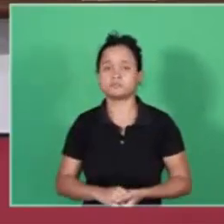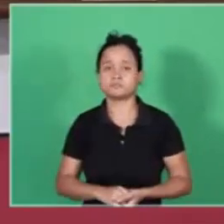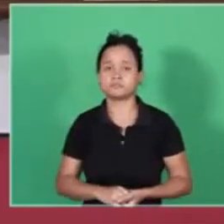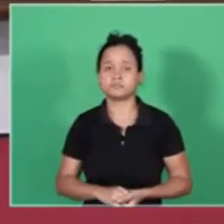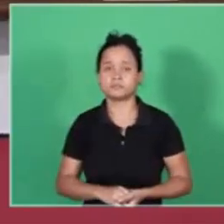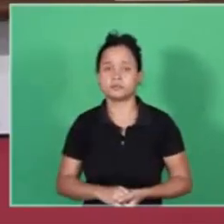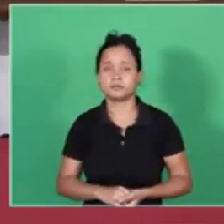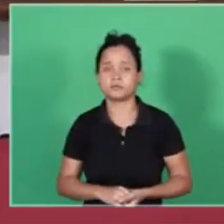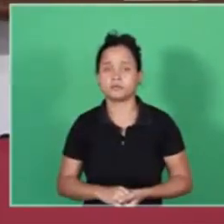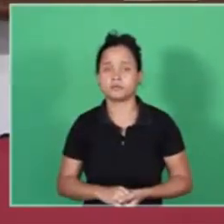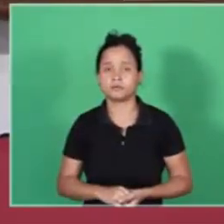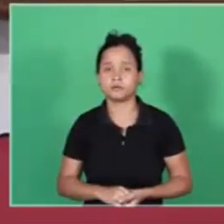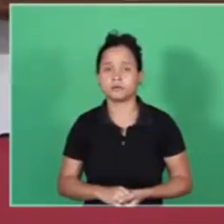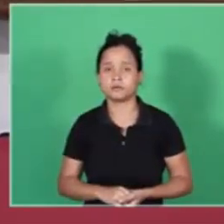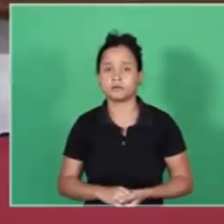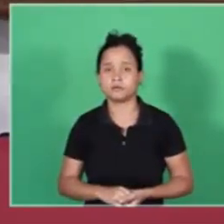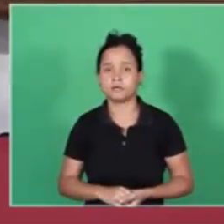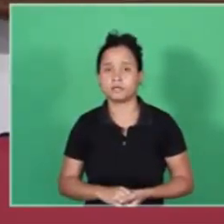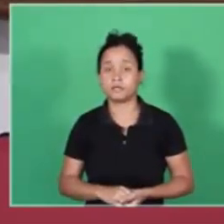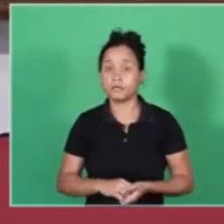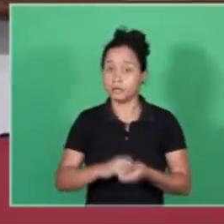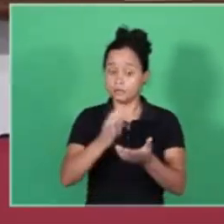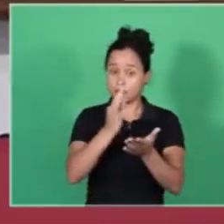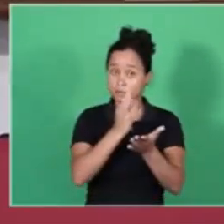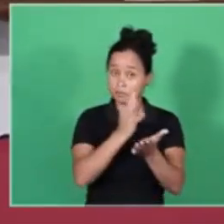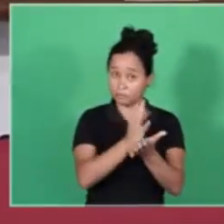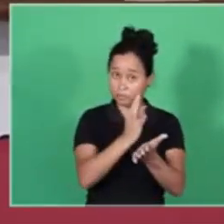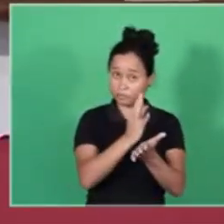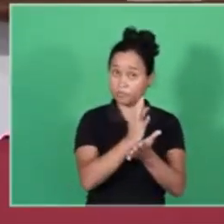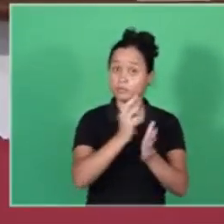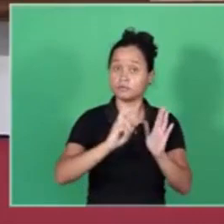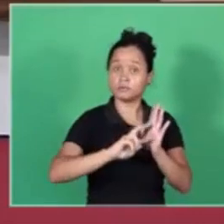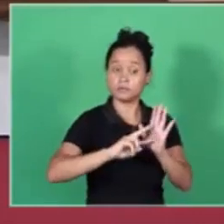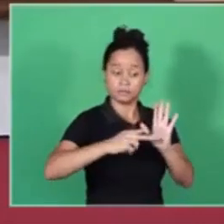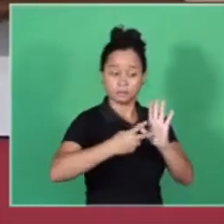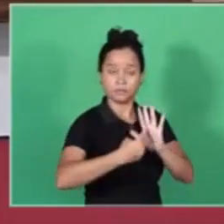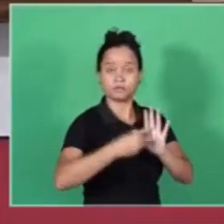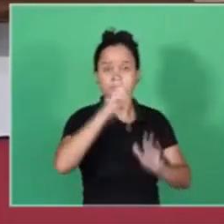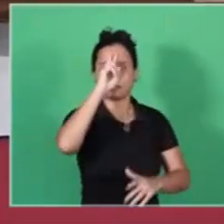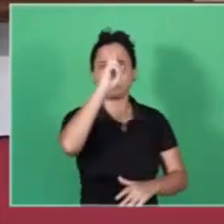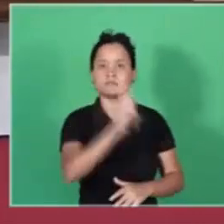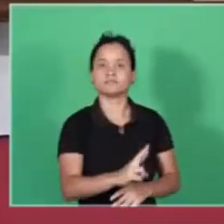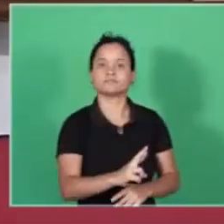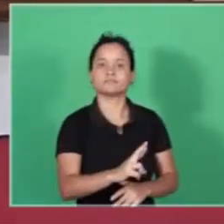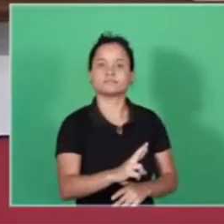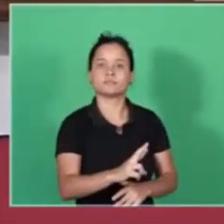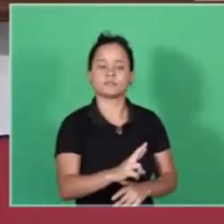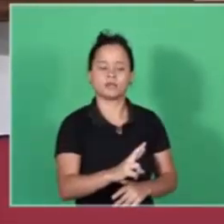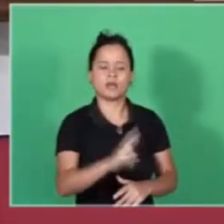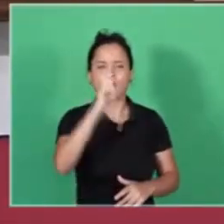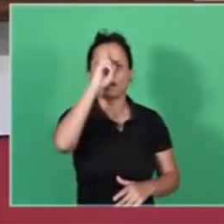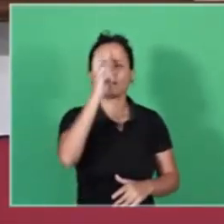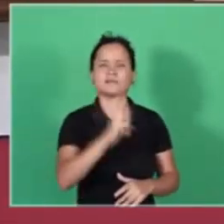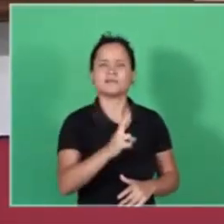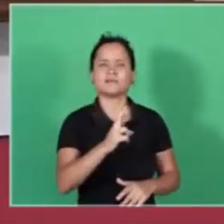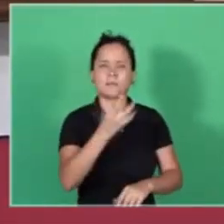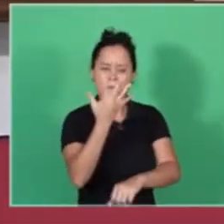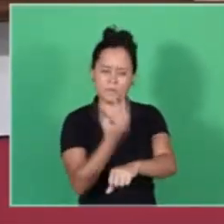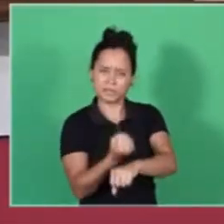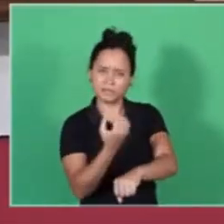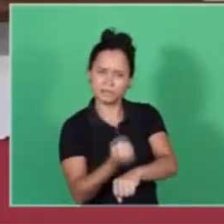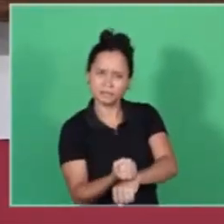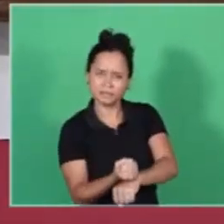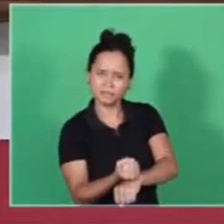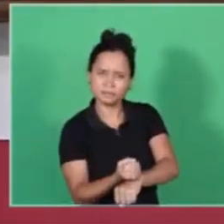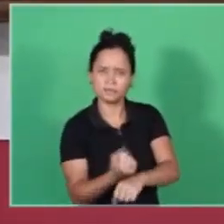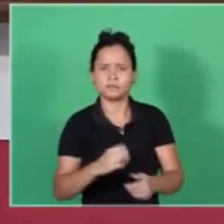Teologia, meus irmãos, é razão. Eu pergunto, a razão é matéria? É ciência? É o quê?